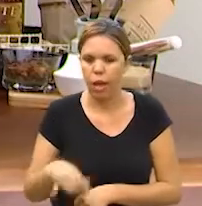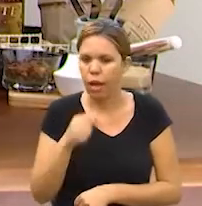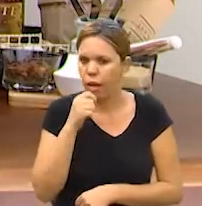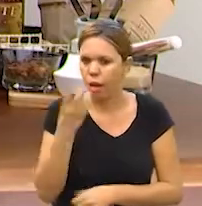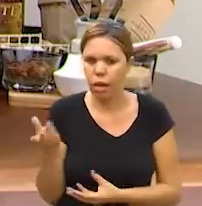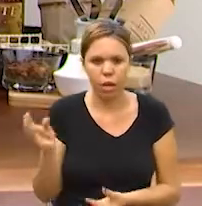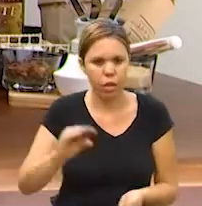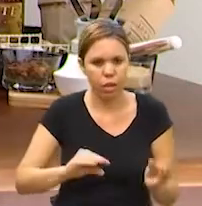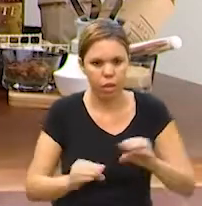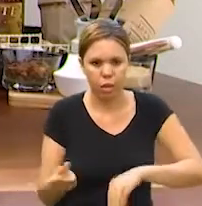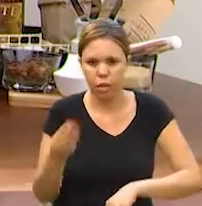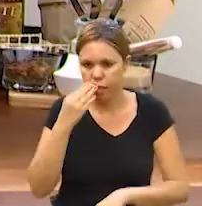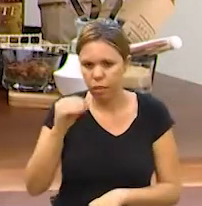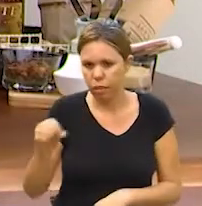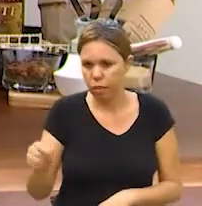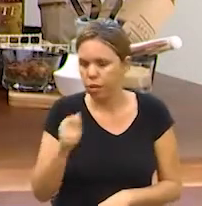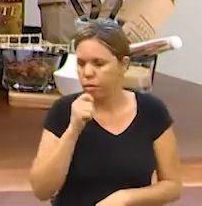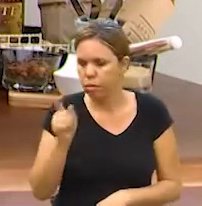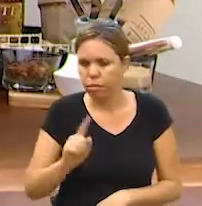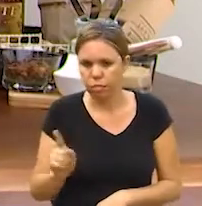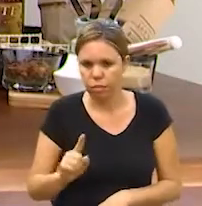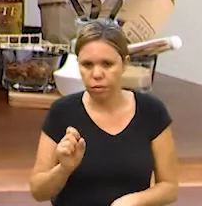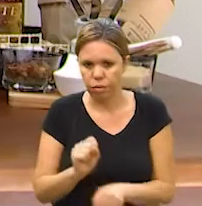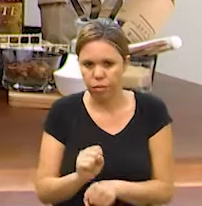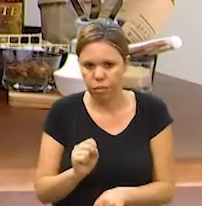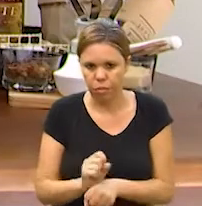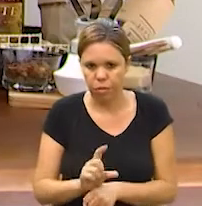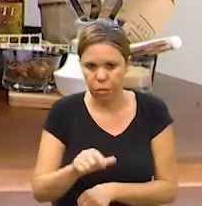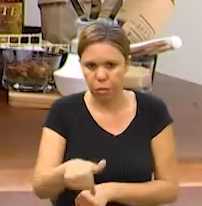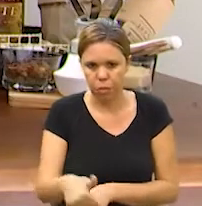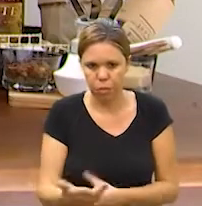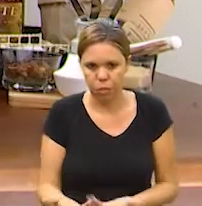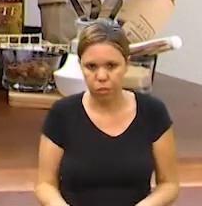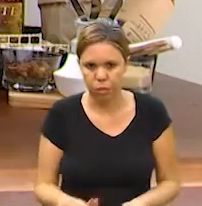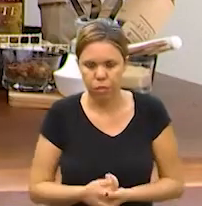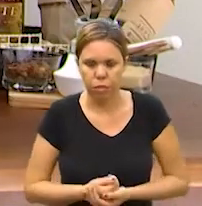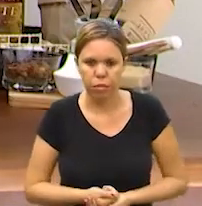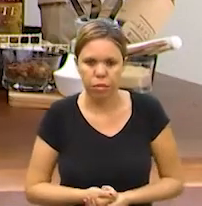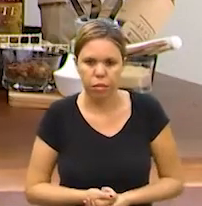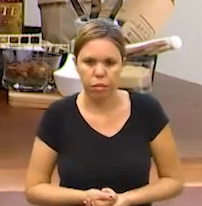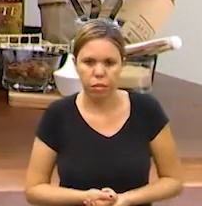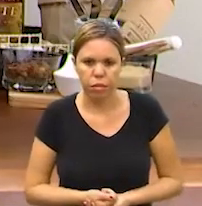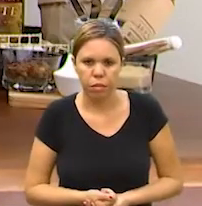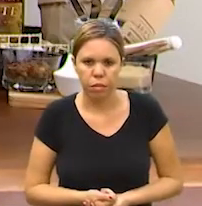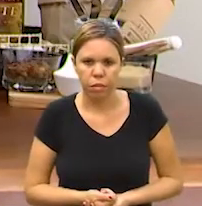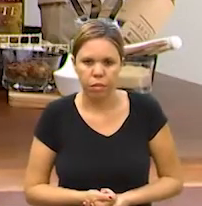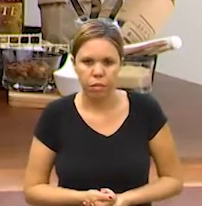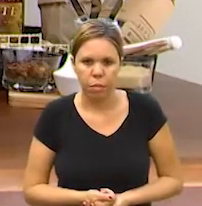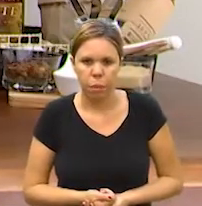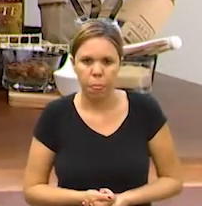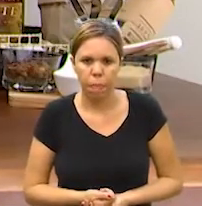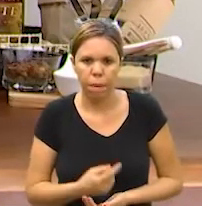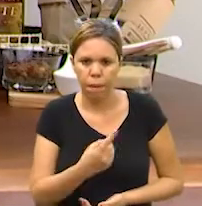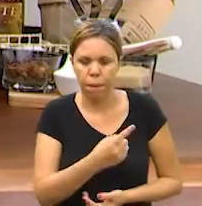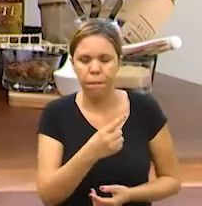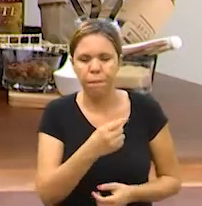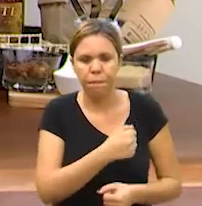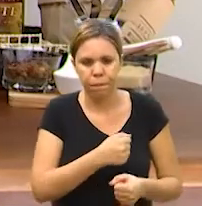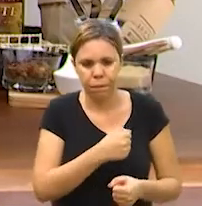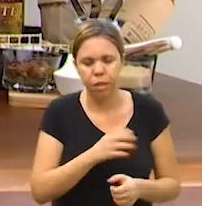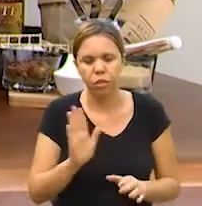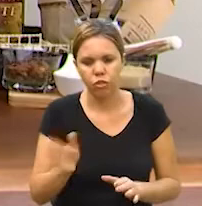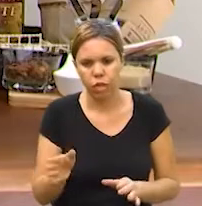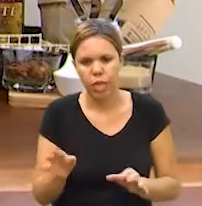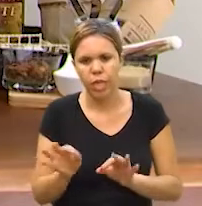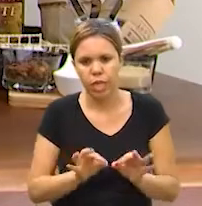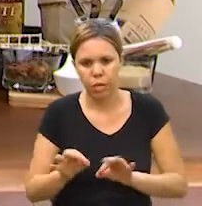coloca ainda o sal e nem... Não, depois da autólise. Perfeito, então a Dani já separou todos